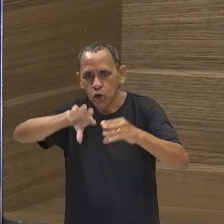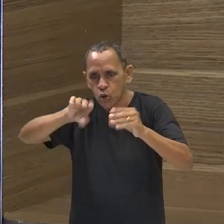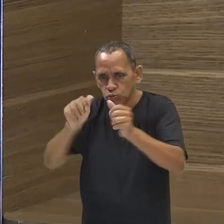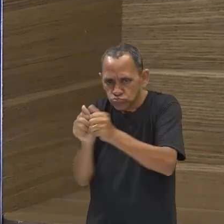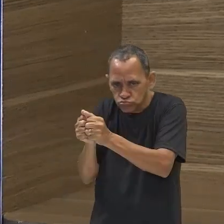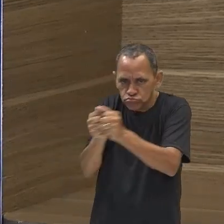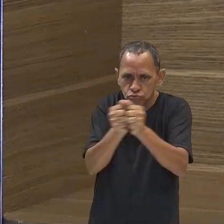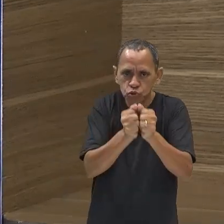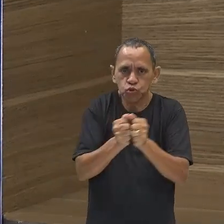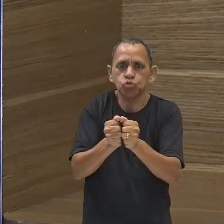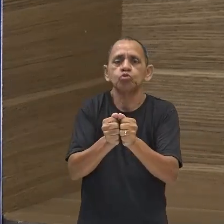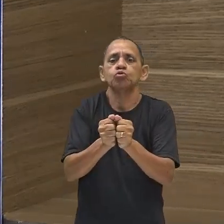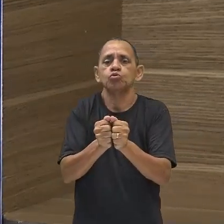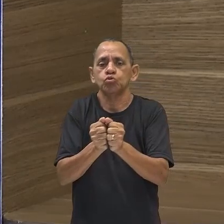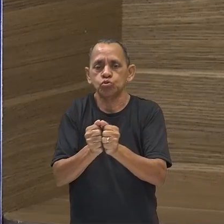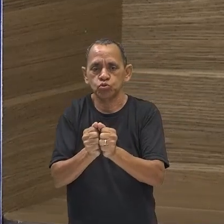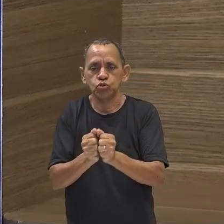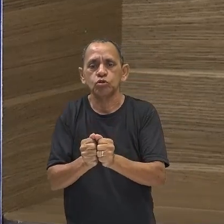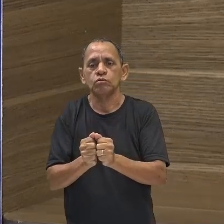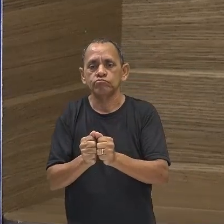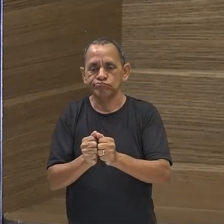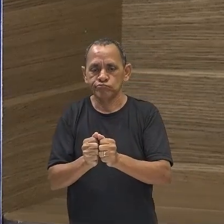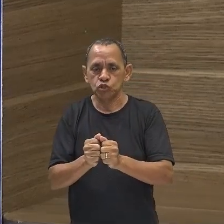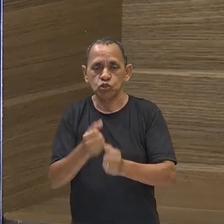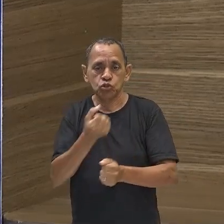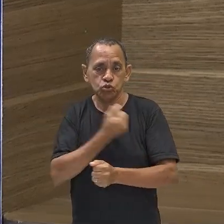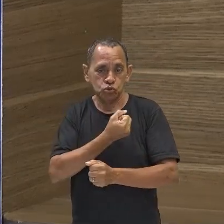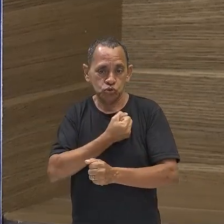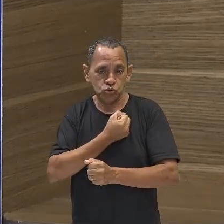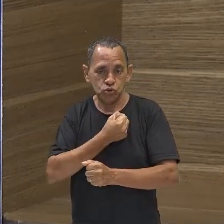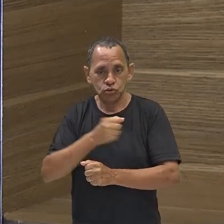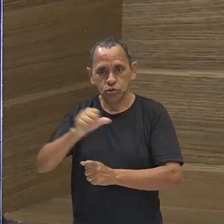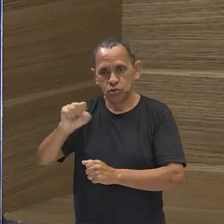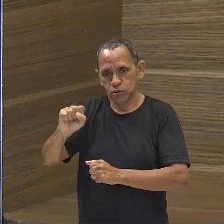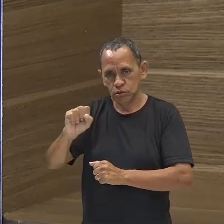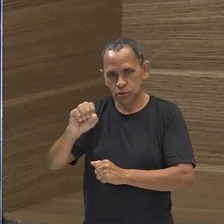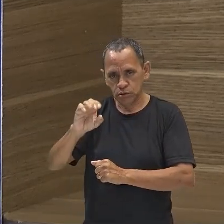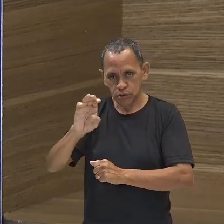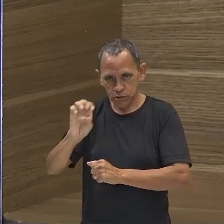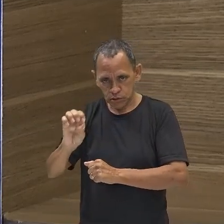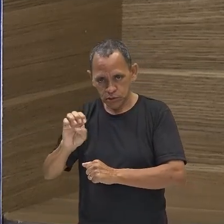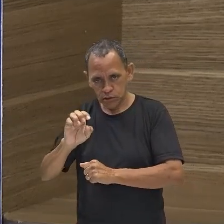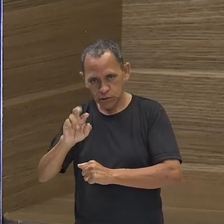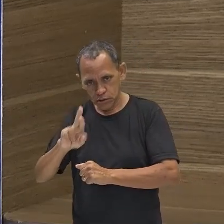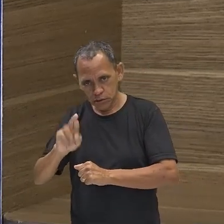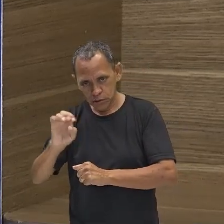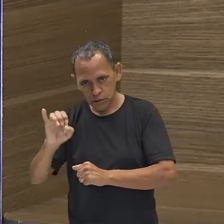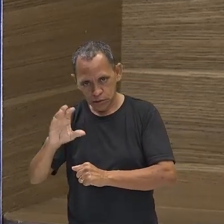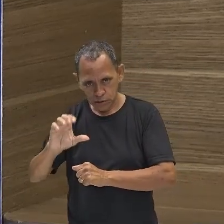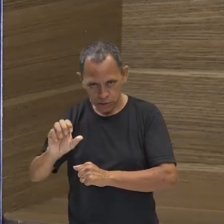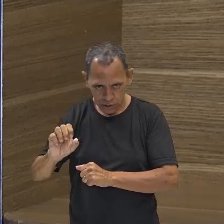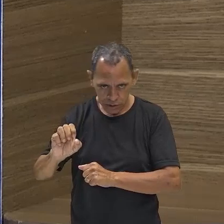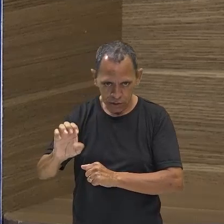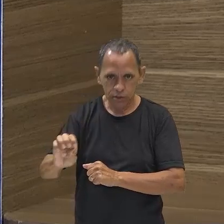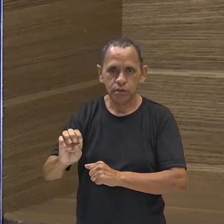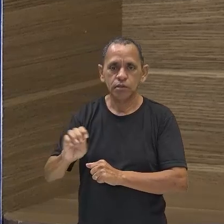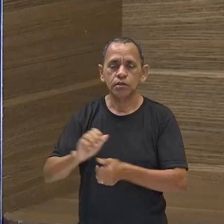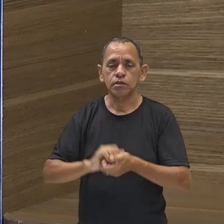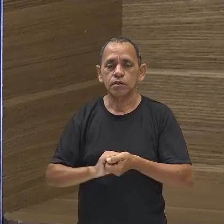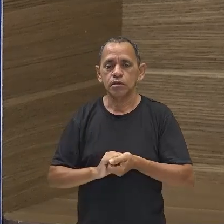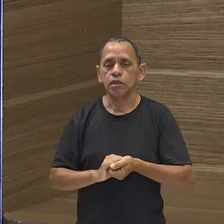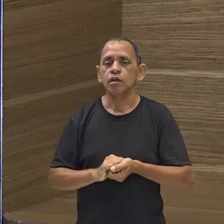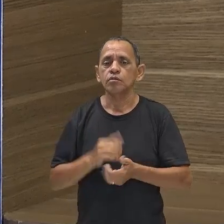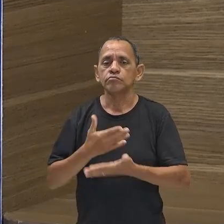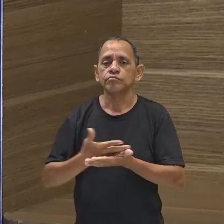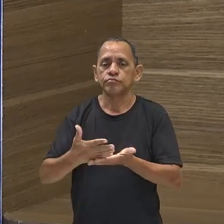ali identificado pelo número de série ou tombamento, aquela etiquetinha que começa com a MCM, tá bom?